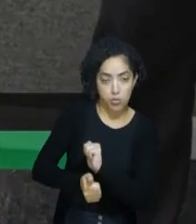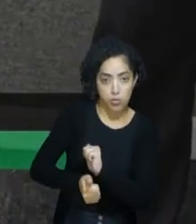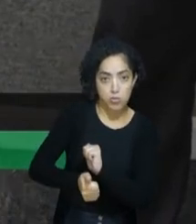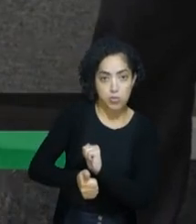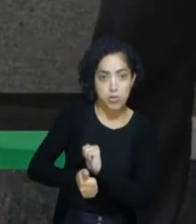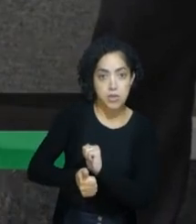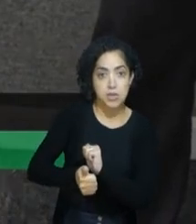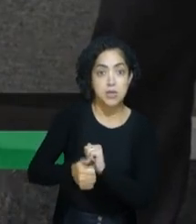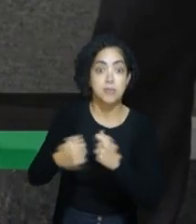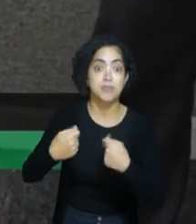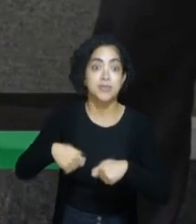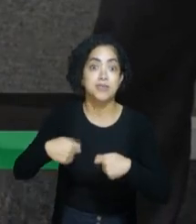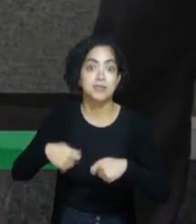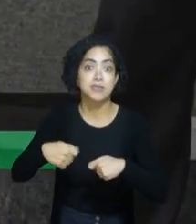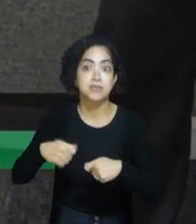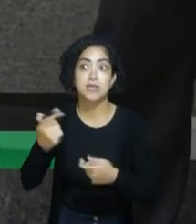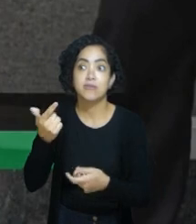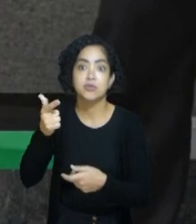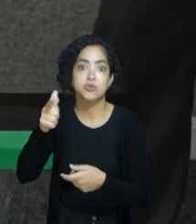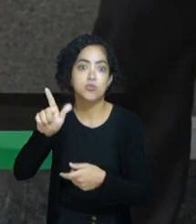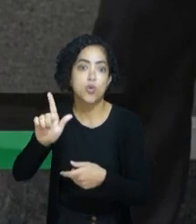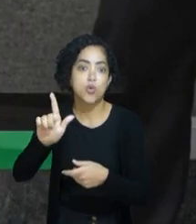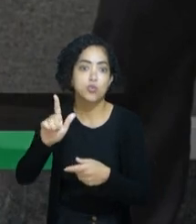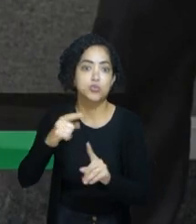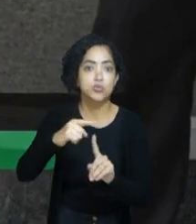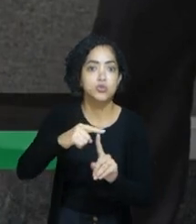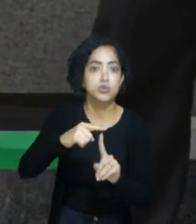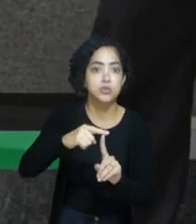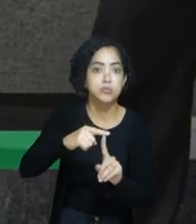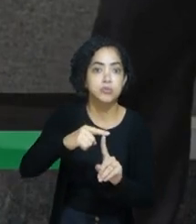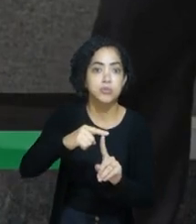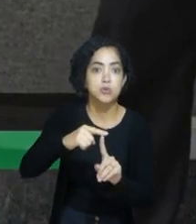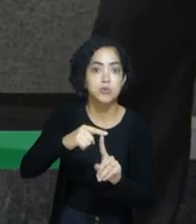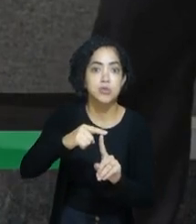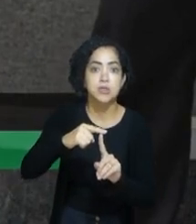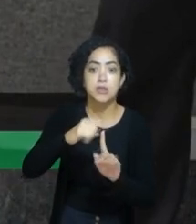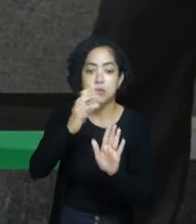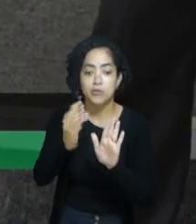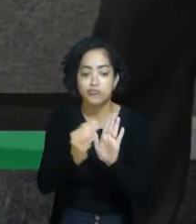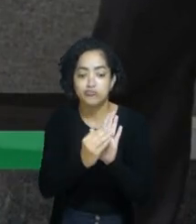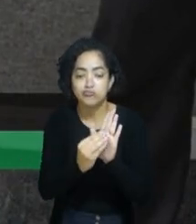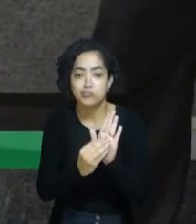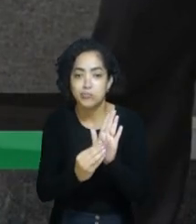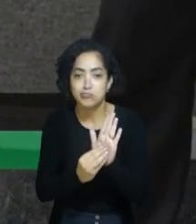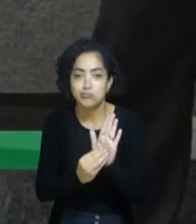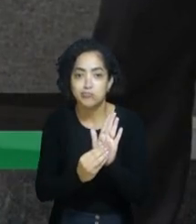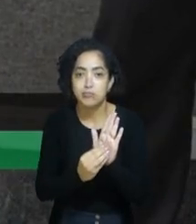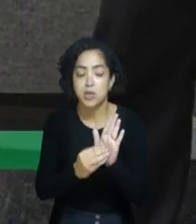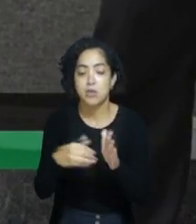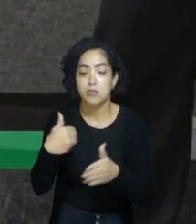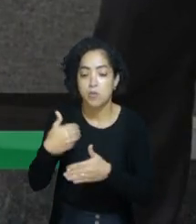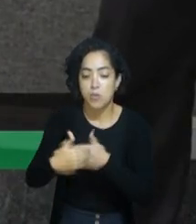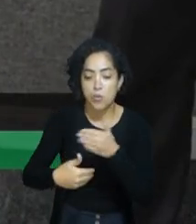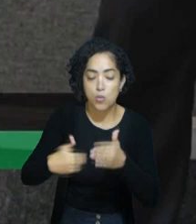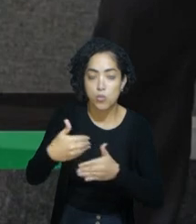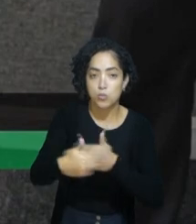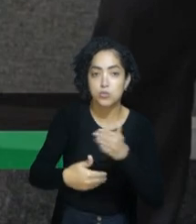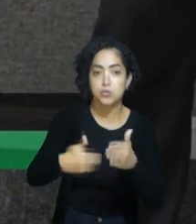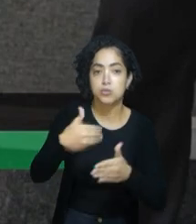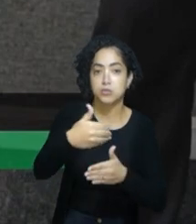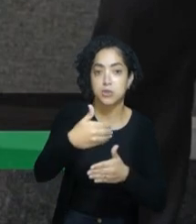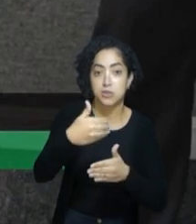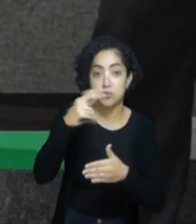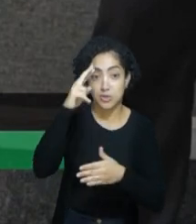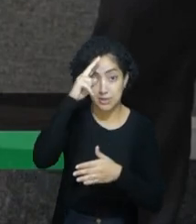surdez que não estaria contemplado nas pessoas com deficiência de modo geral então ao longo do tempo na história do